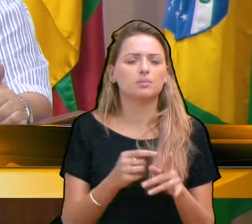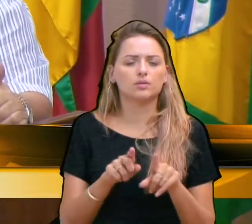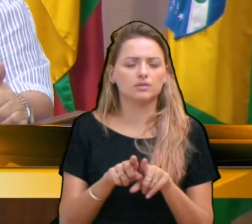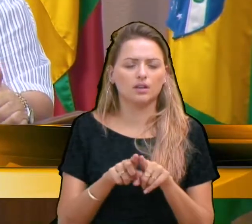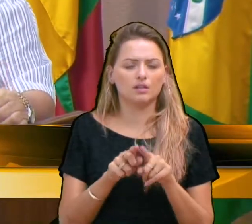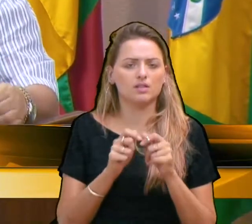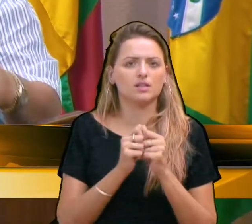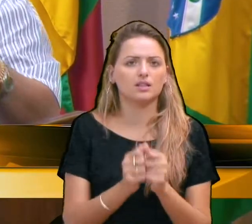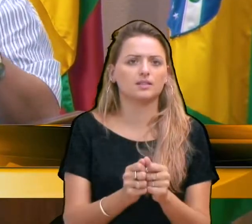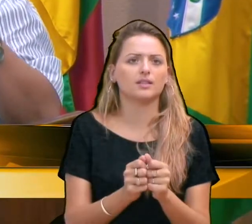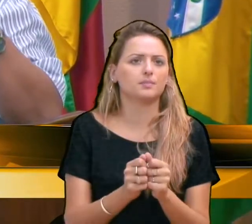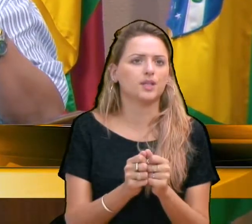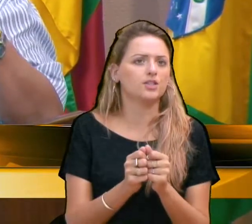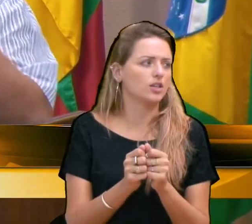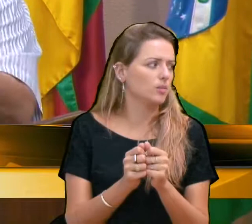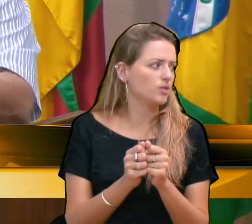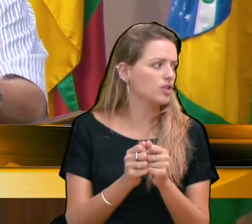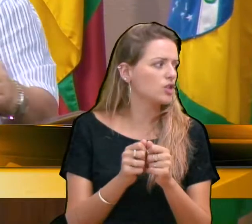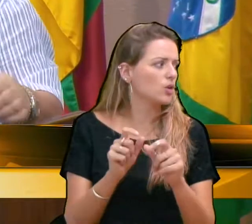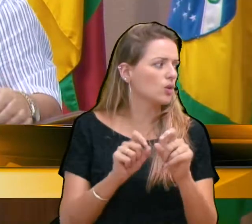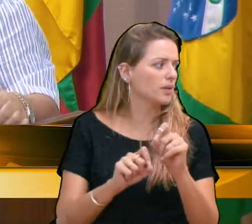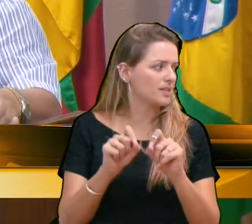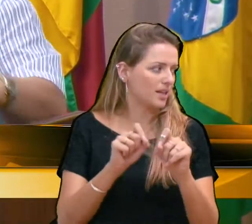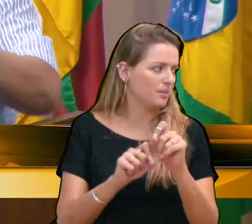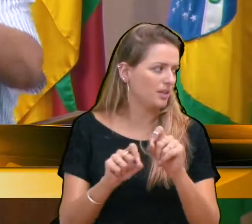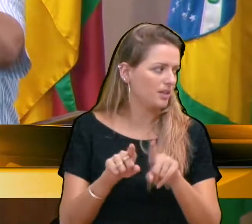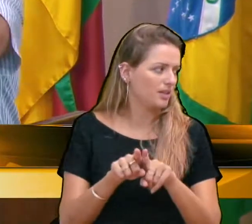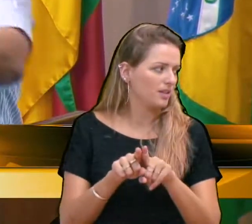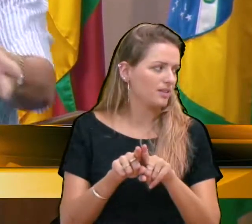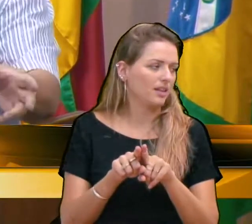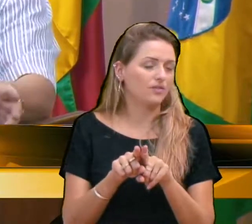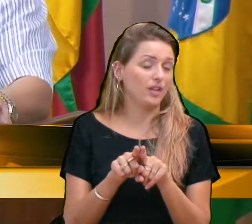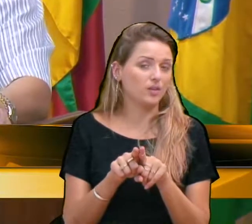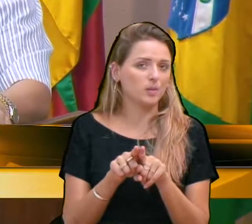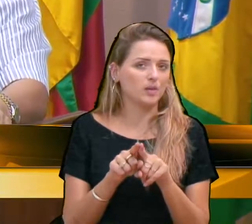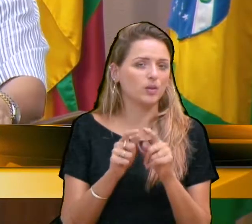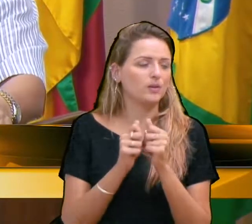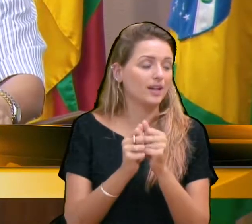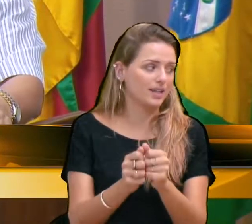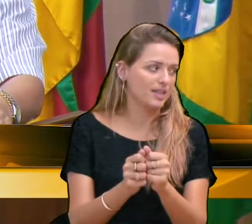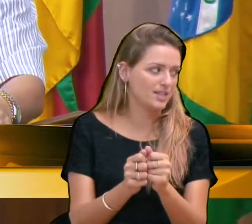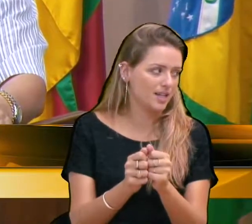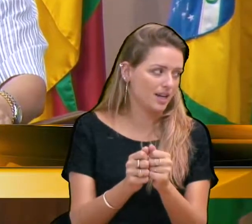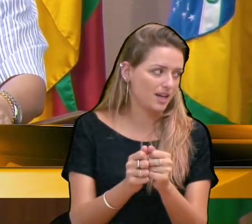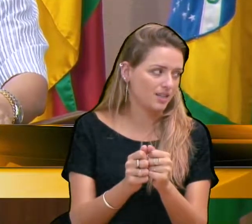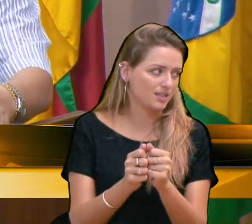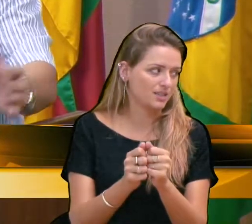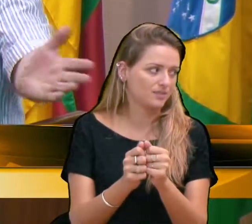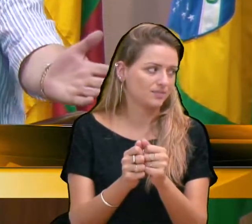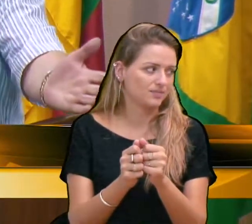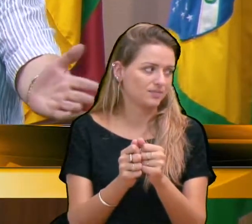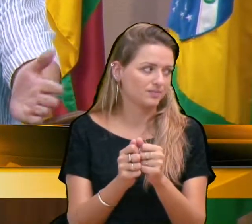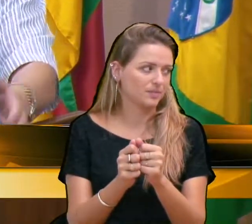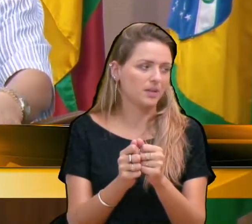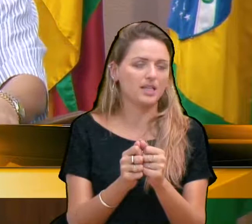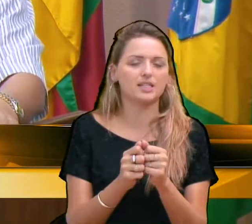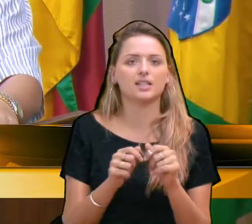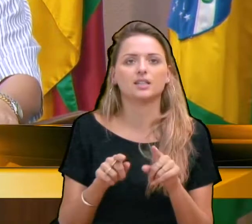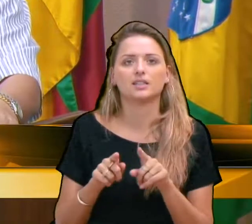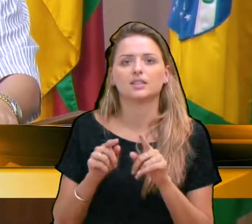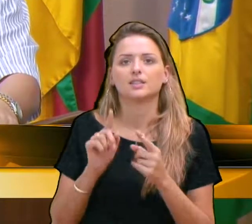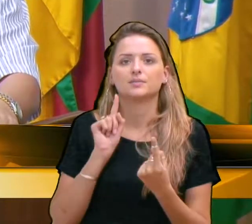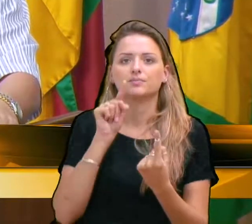né, de tentar desorganizar o tecido social na cidade, com qual